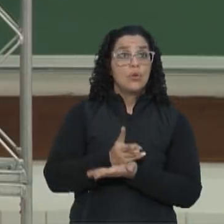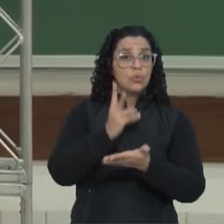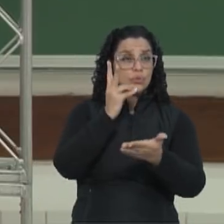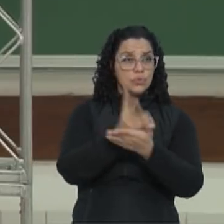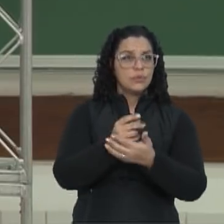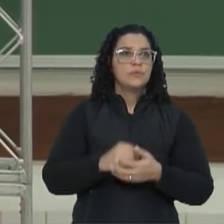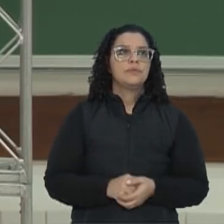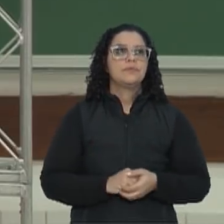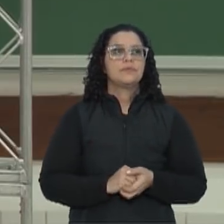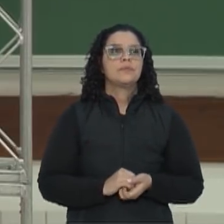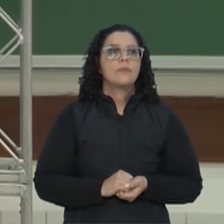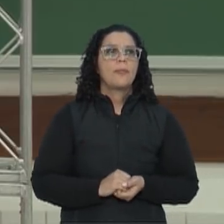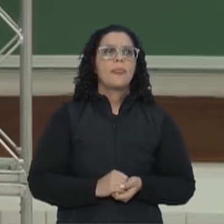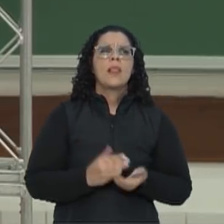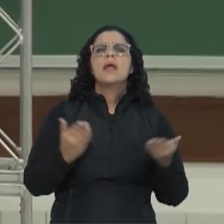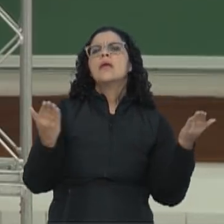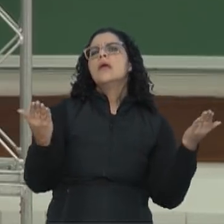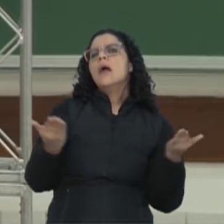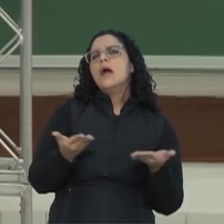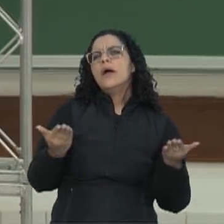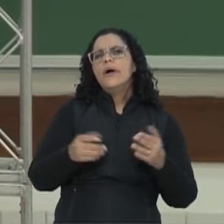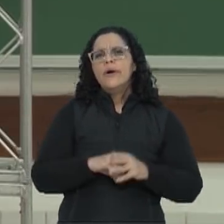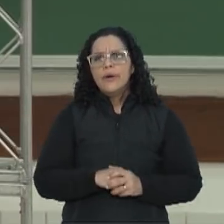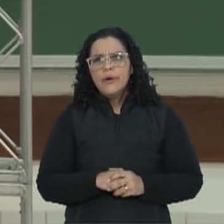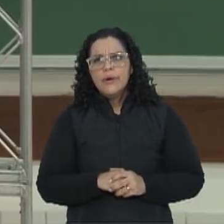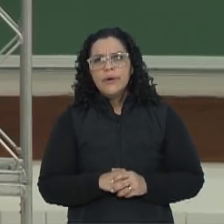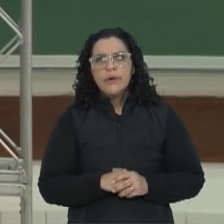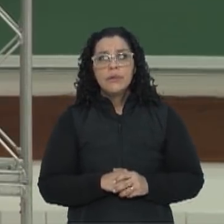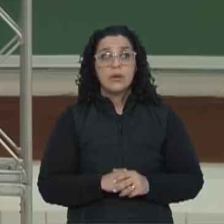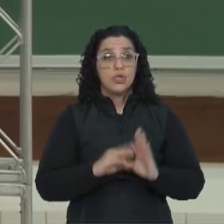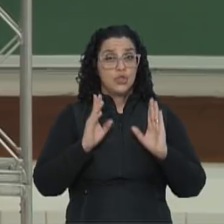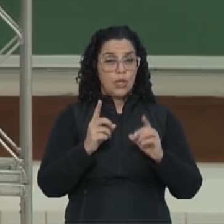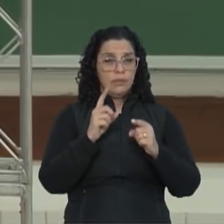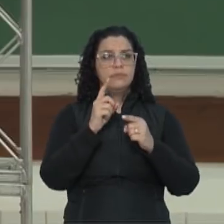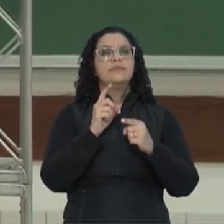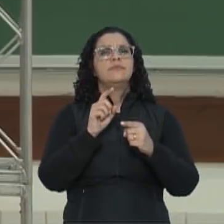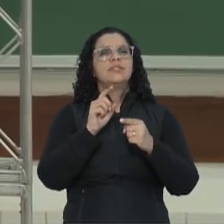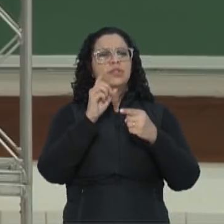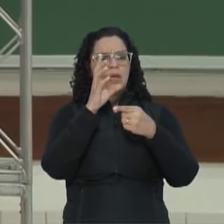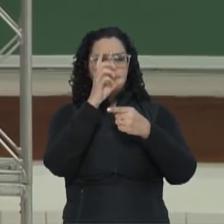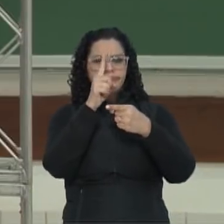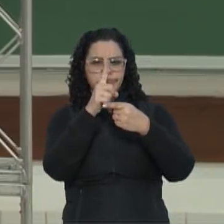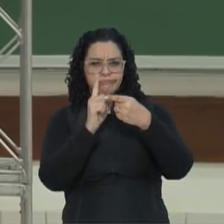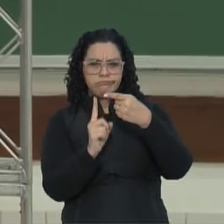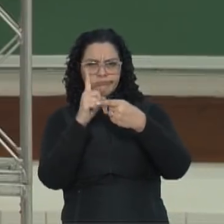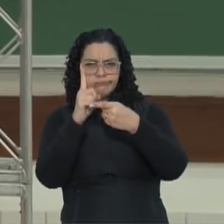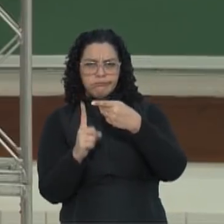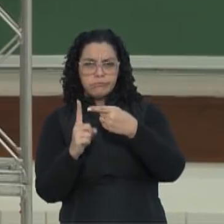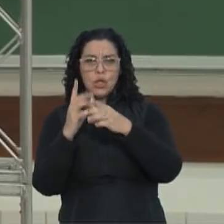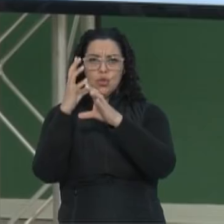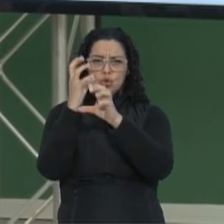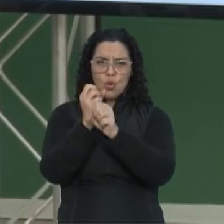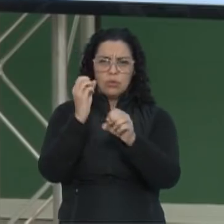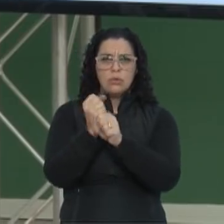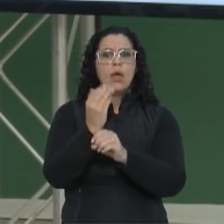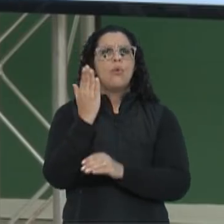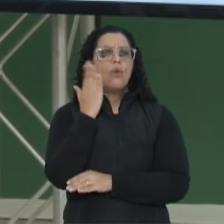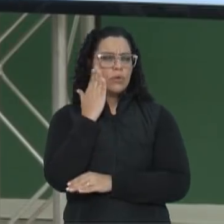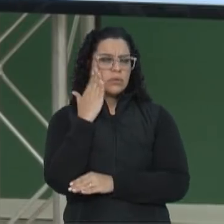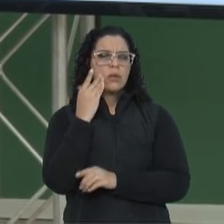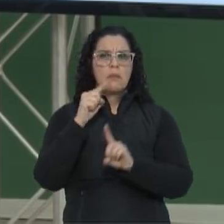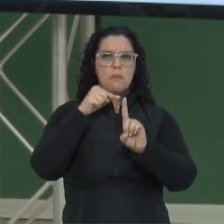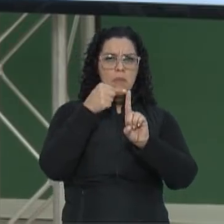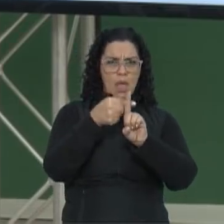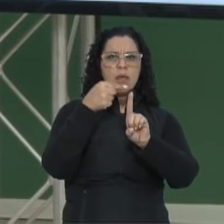aqui. E agora? Fração eu já sei. Somar fração e subtrair fração, os